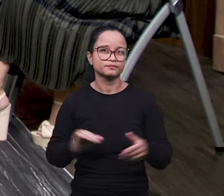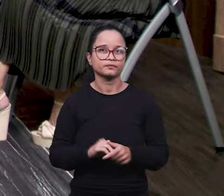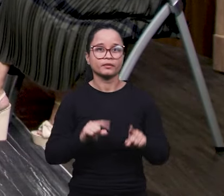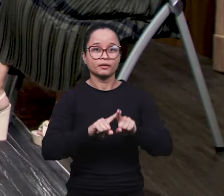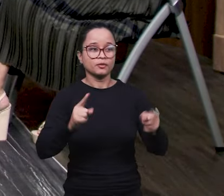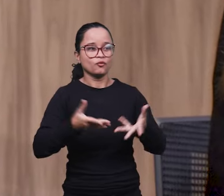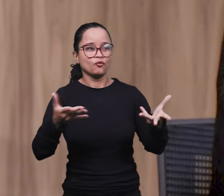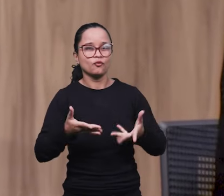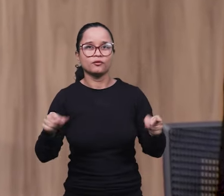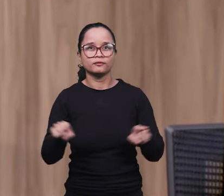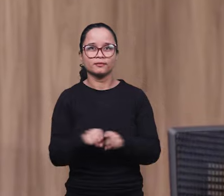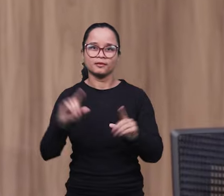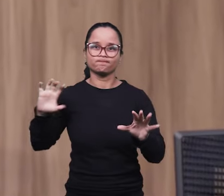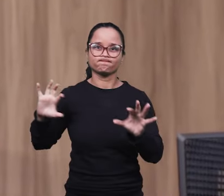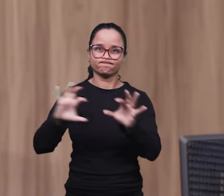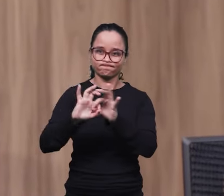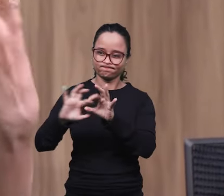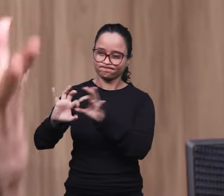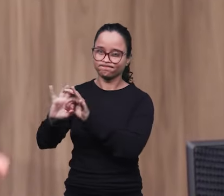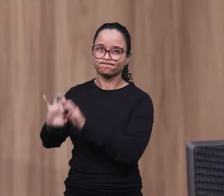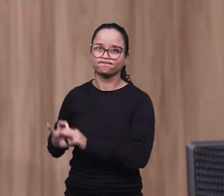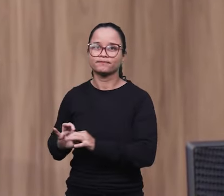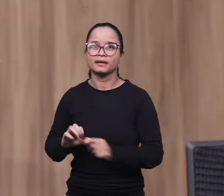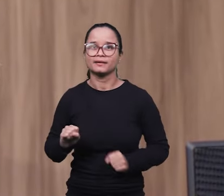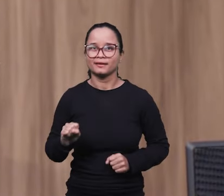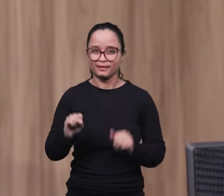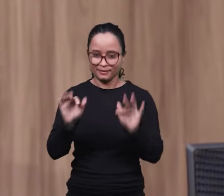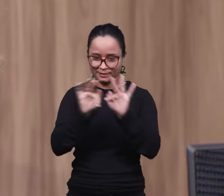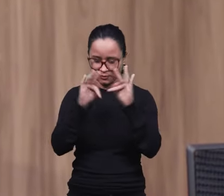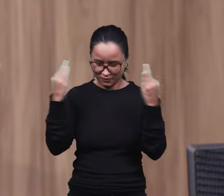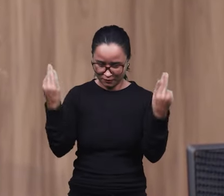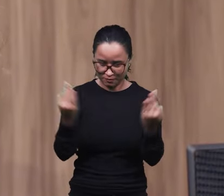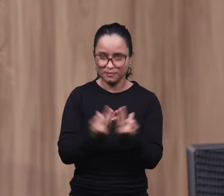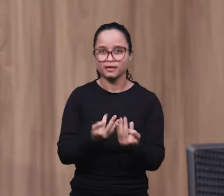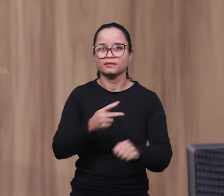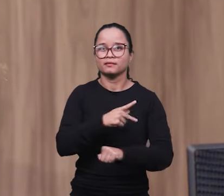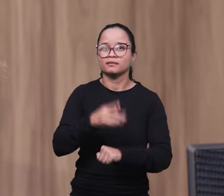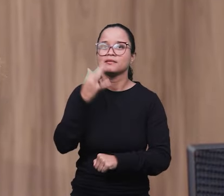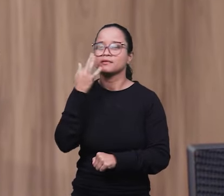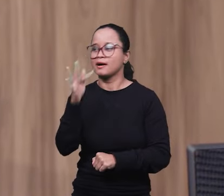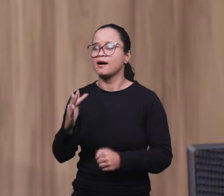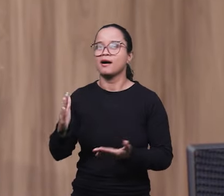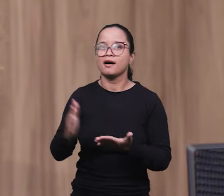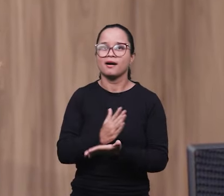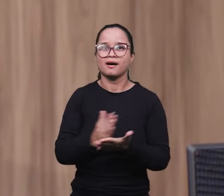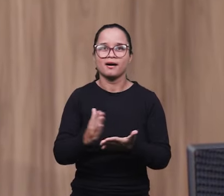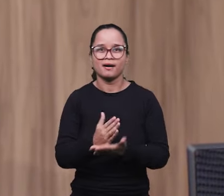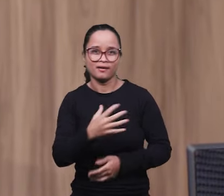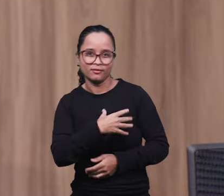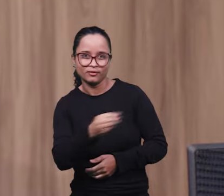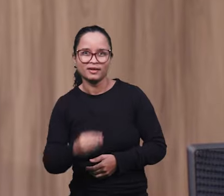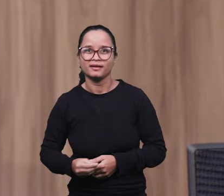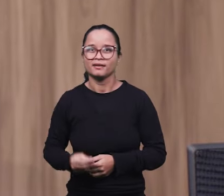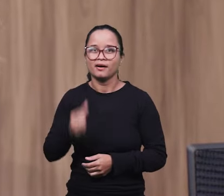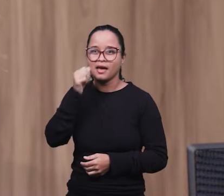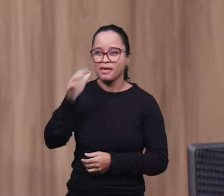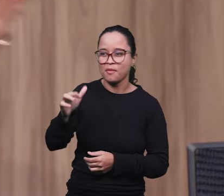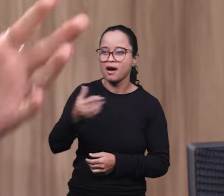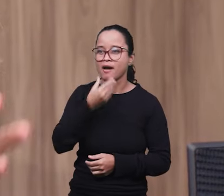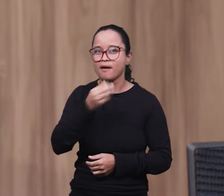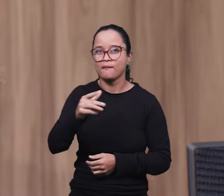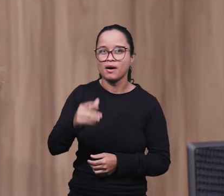que hoje em dia todas são muito ligadas e que eu falo que é a minha grande família francesa tive algumas tinham filhos então Minhas irmãs irmãos franceses